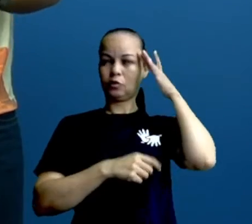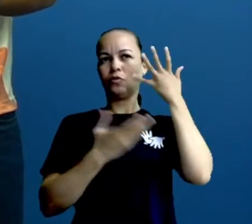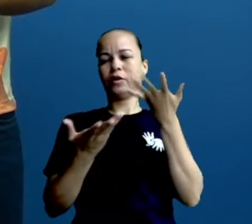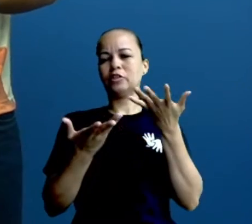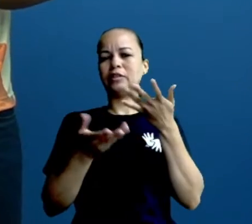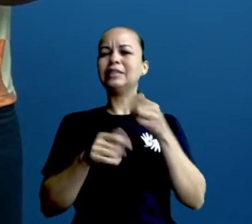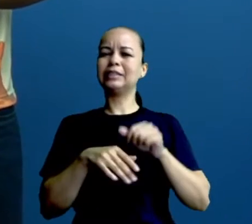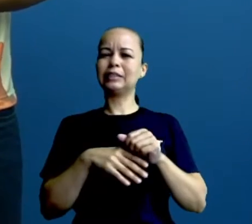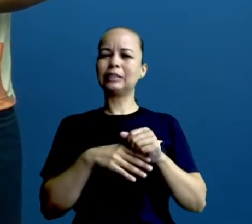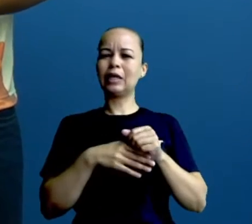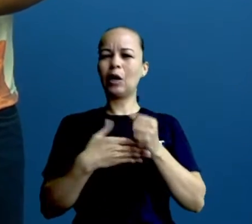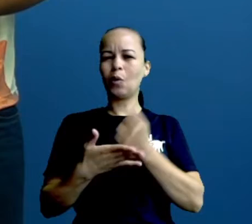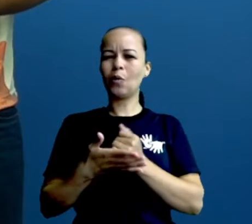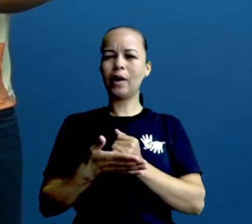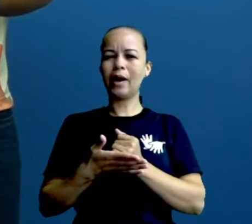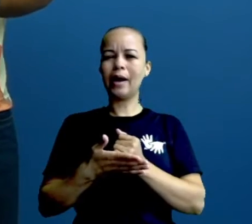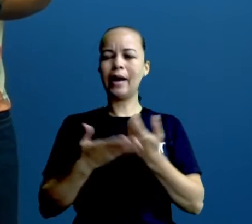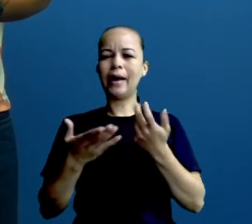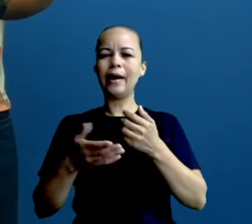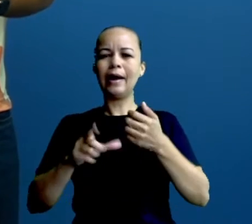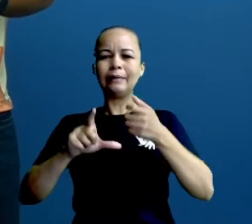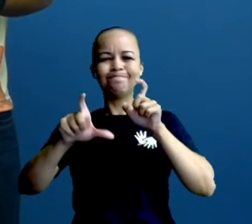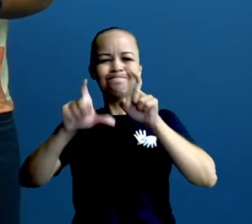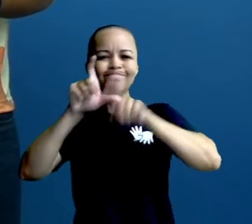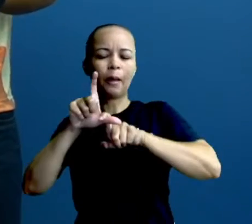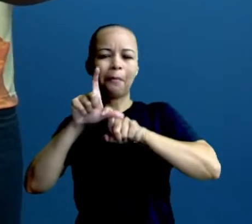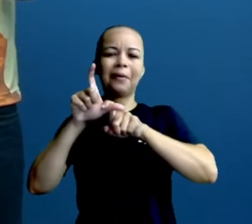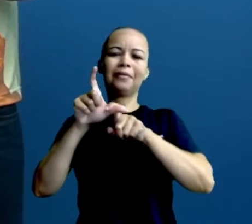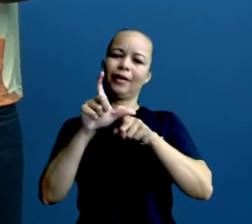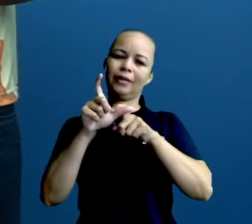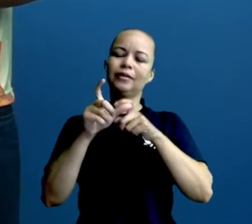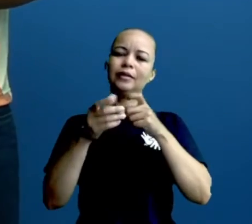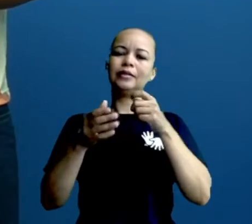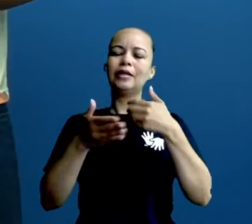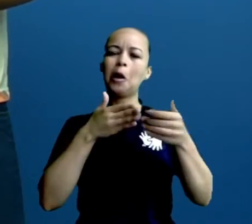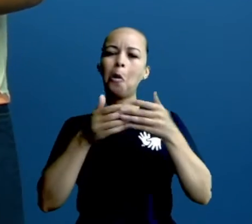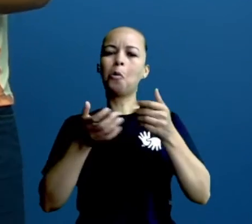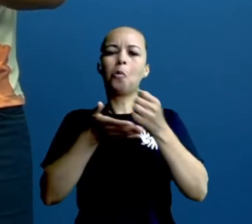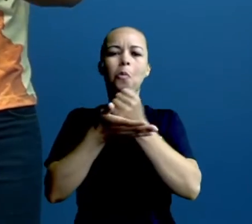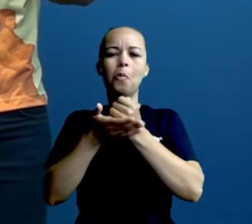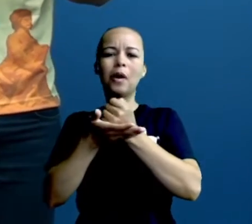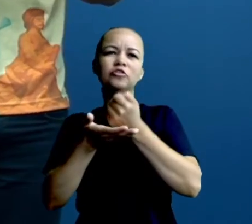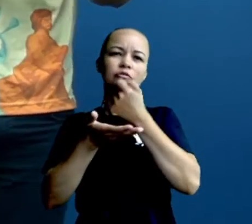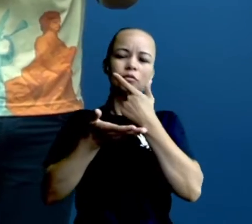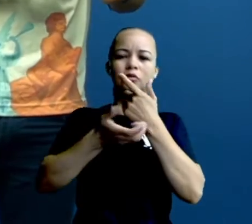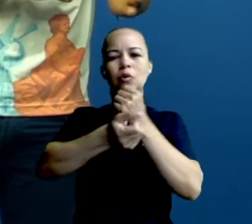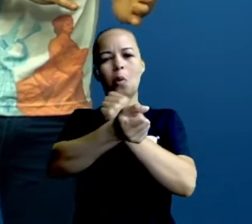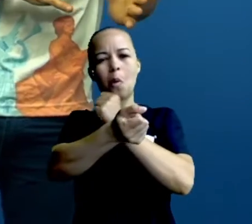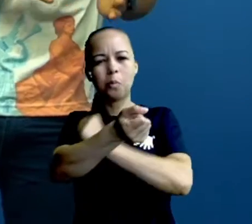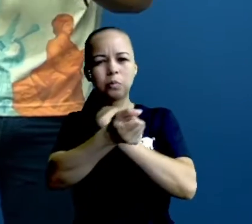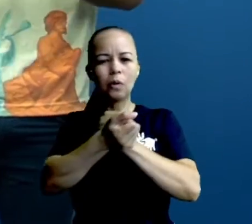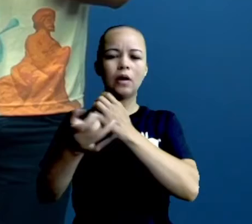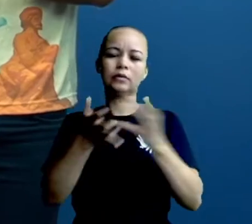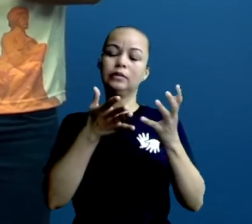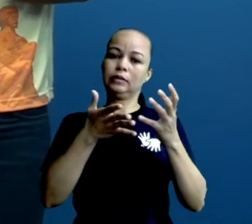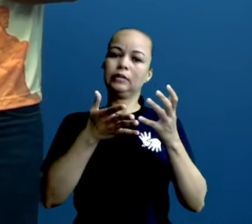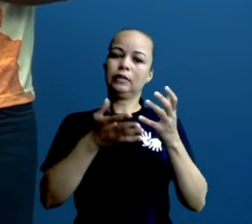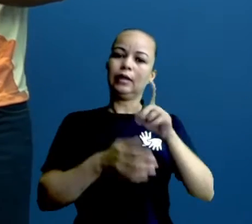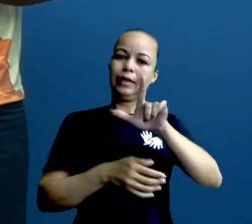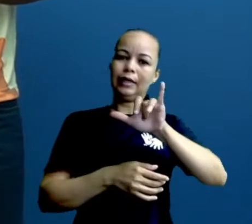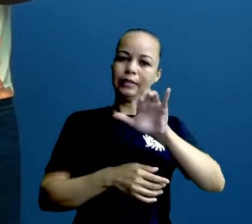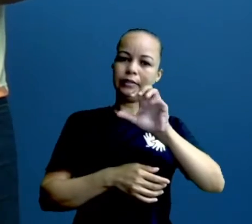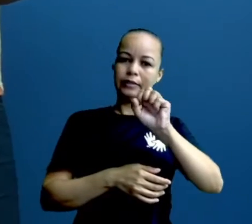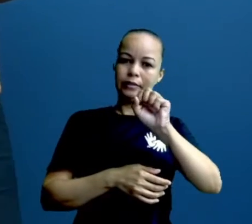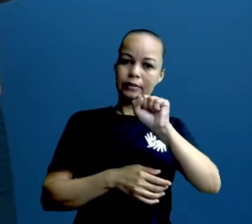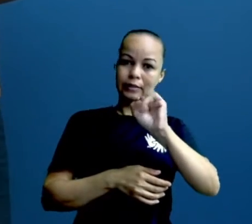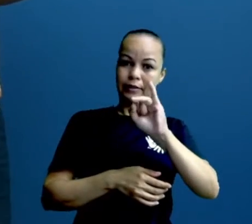digamos assim, dependentes químicas, dependentes de utilização de algumas drogas, sejam elas lícitas ou ilícitas, na